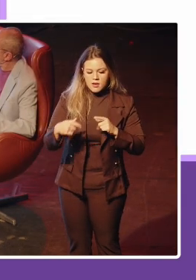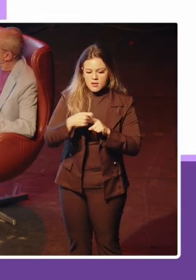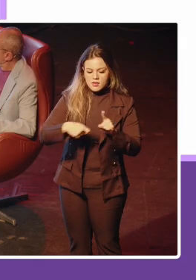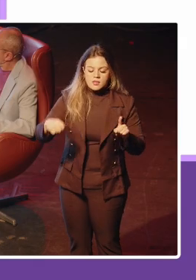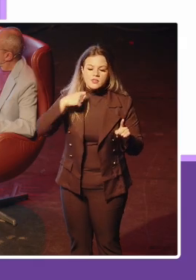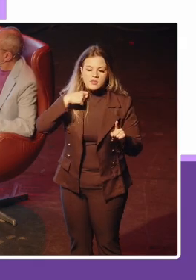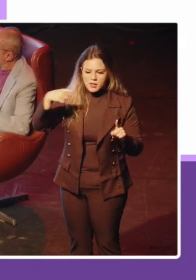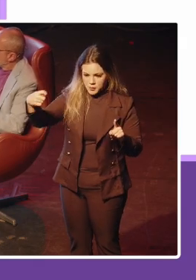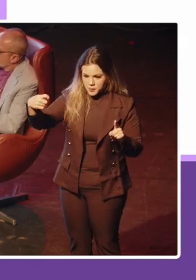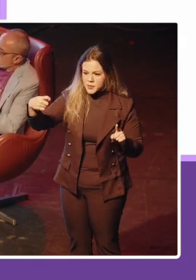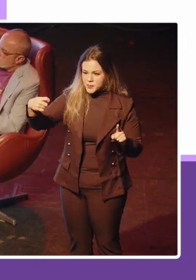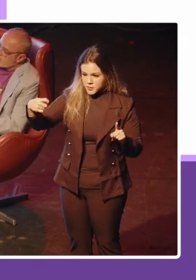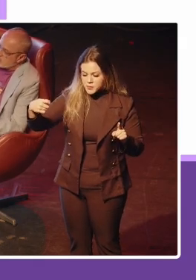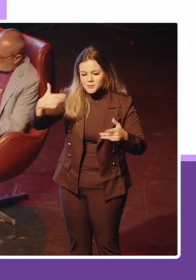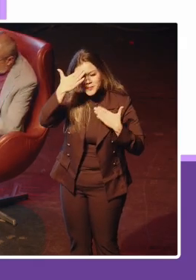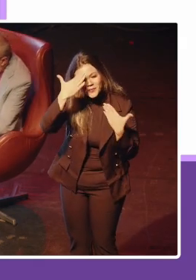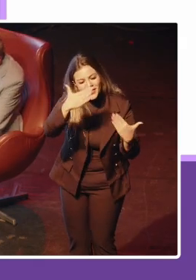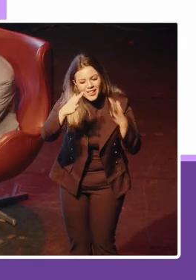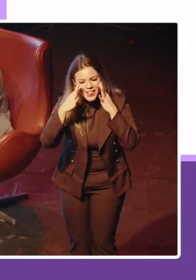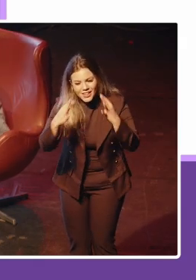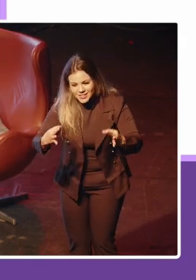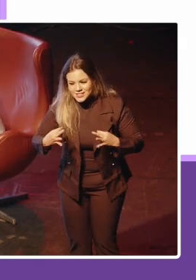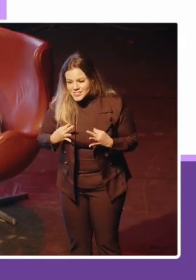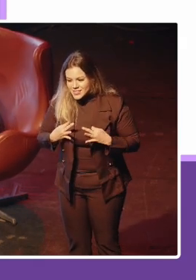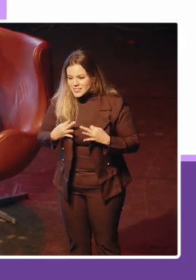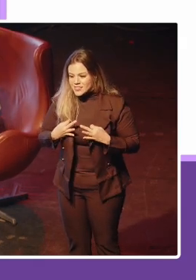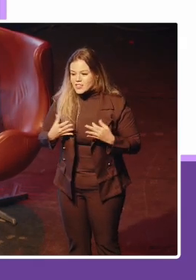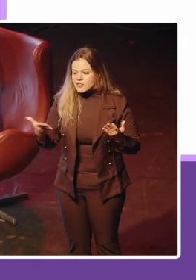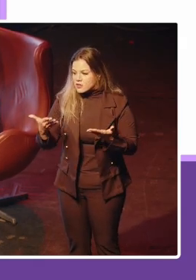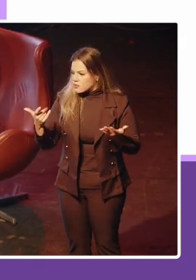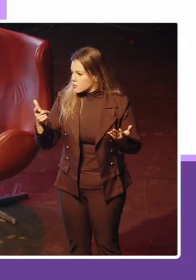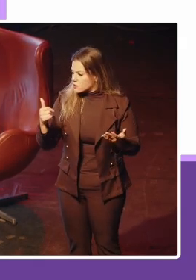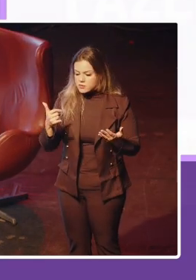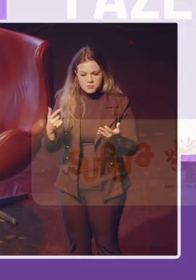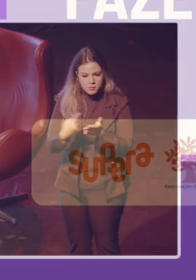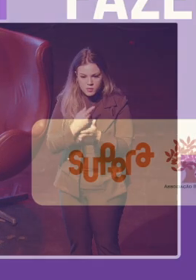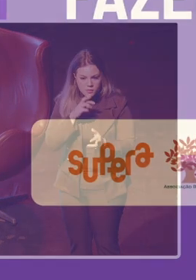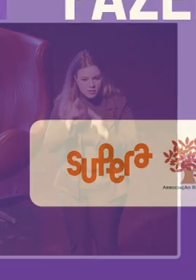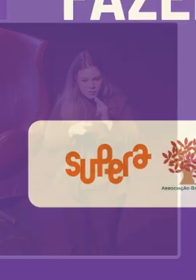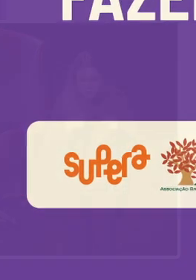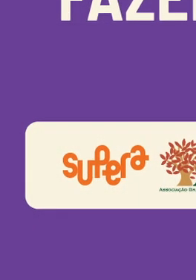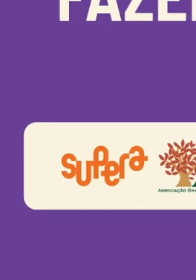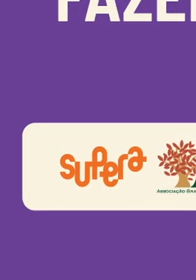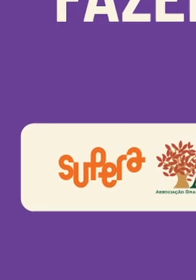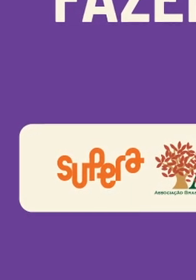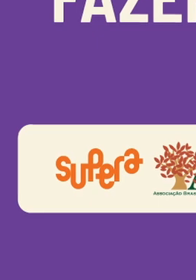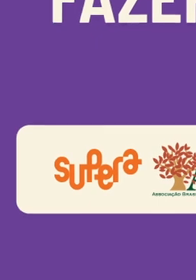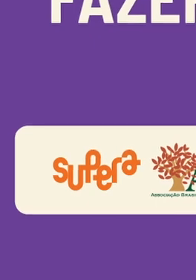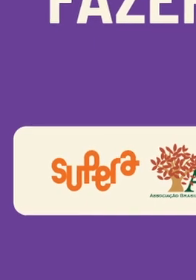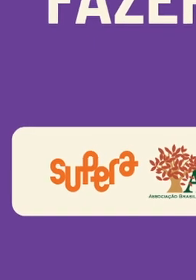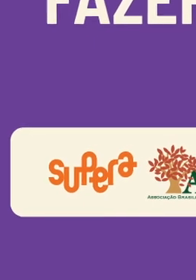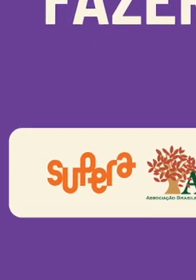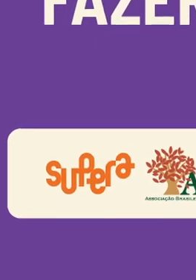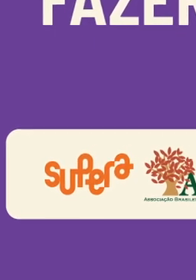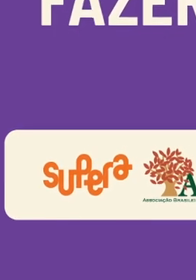está muito imperdível. Muito obrigada, a gente vai responder perguntas e aqui estão os meus contatos. Obrigado.